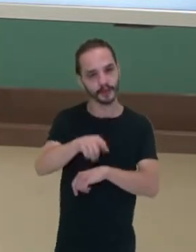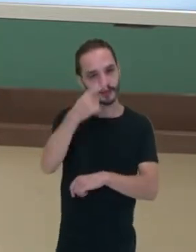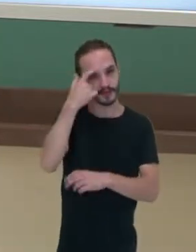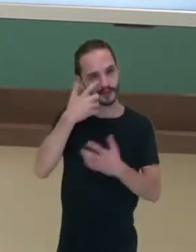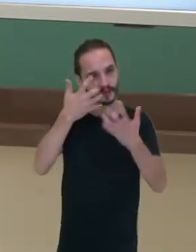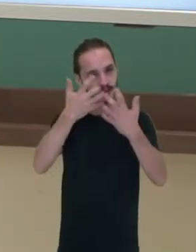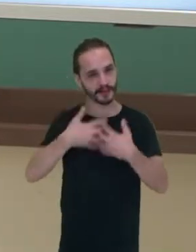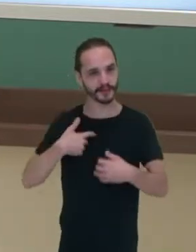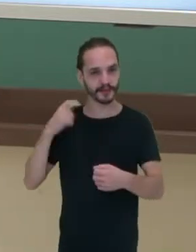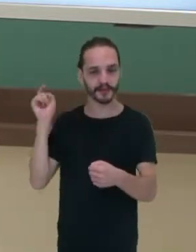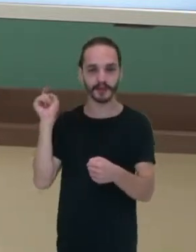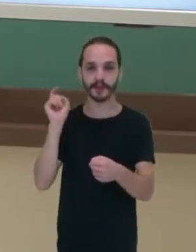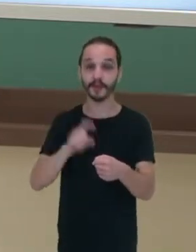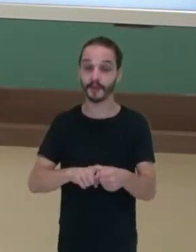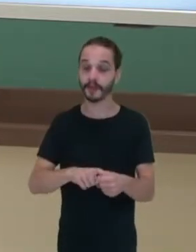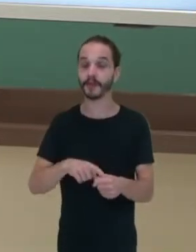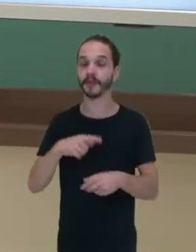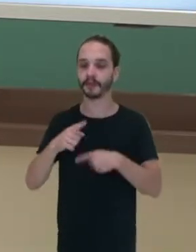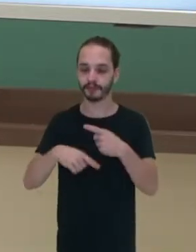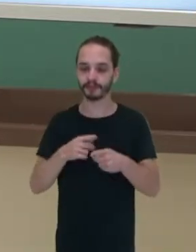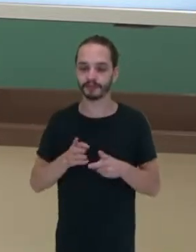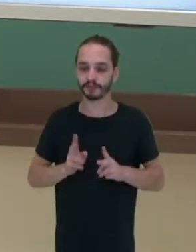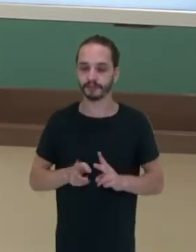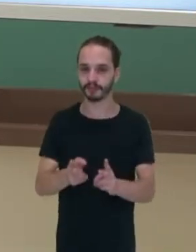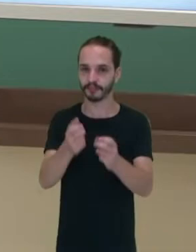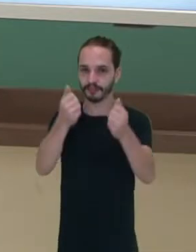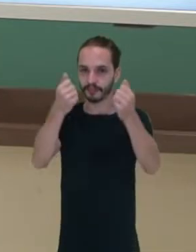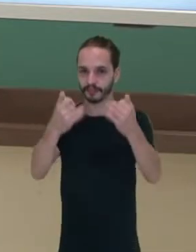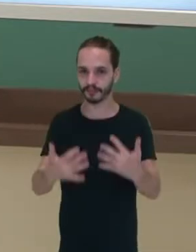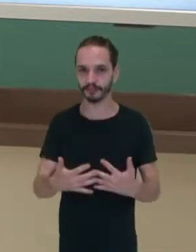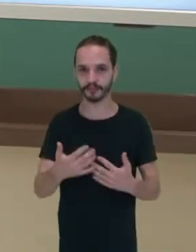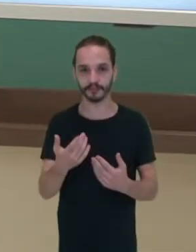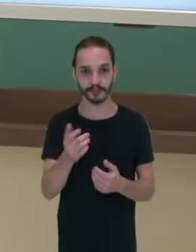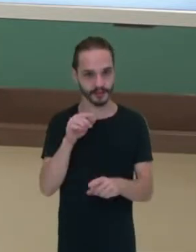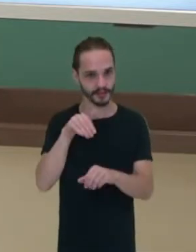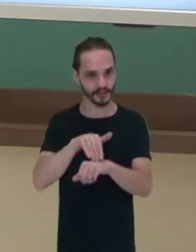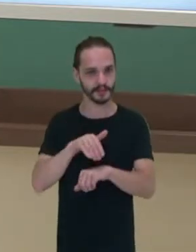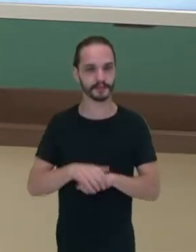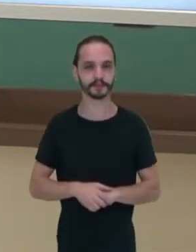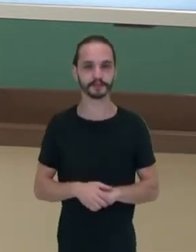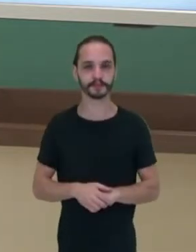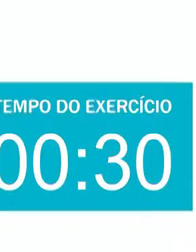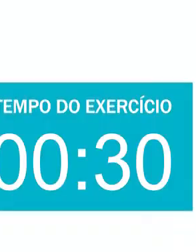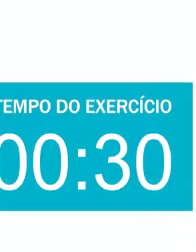gente já retorna para falarmos mais sobre isso. Até já!